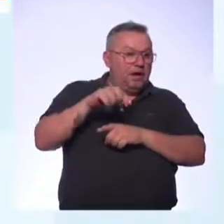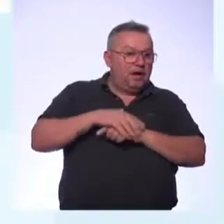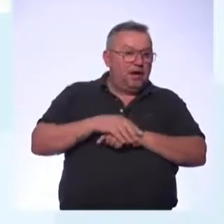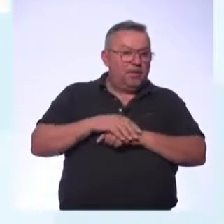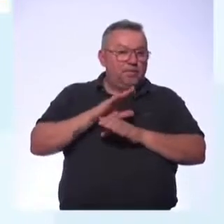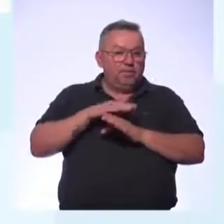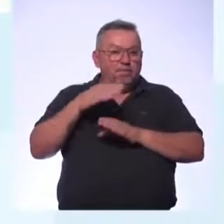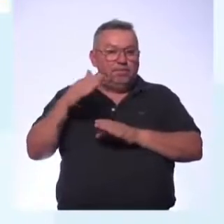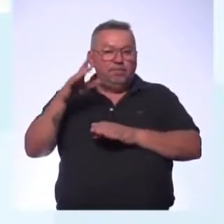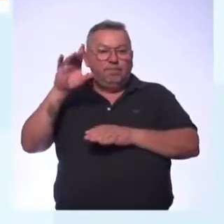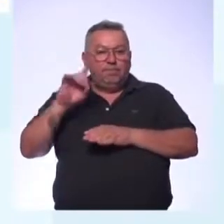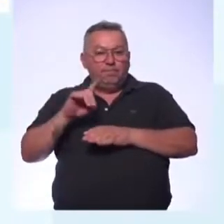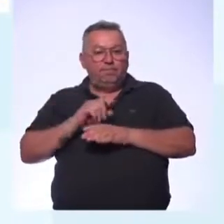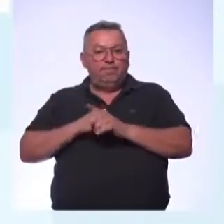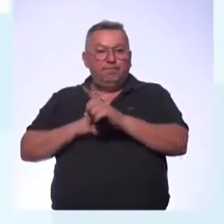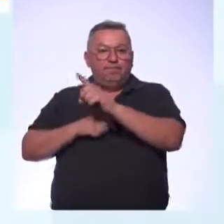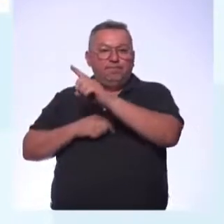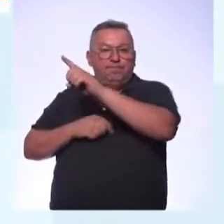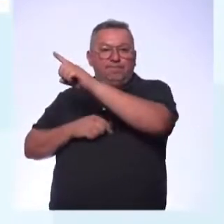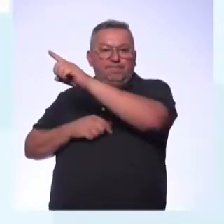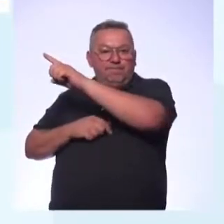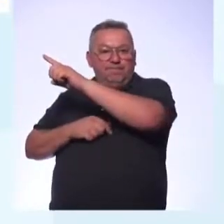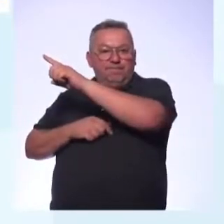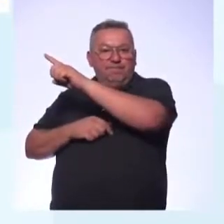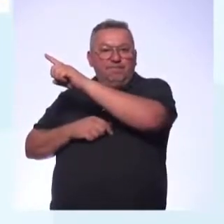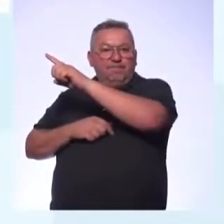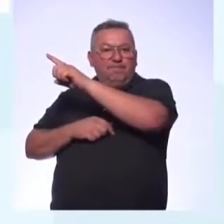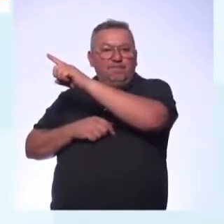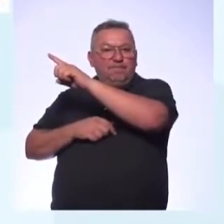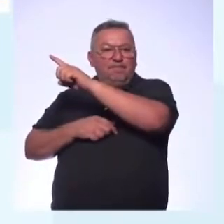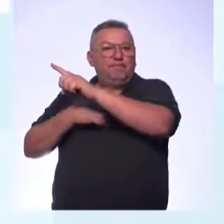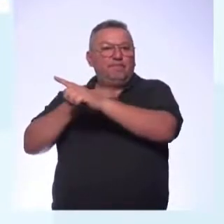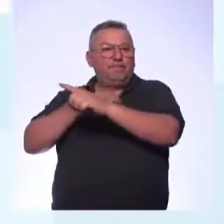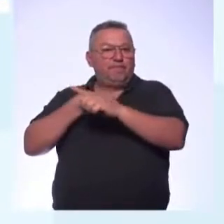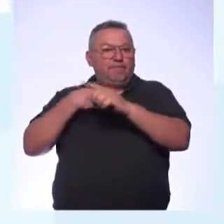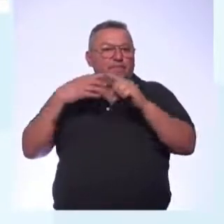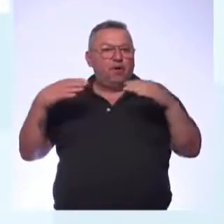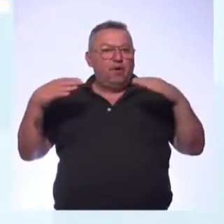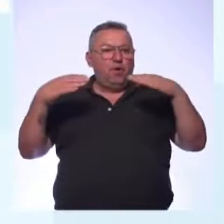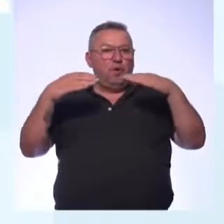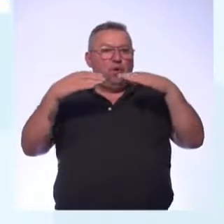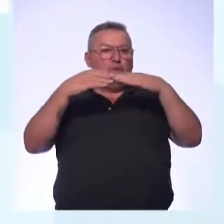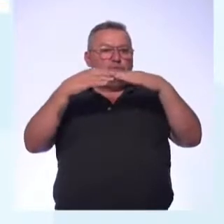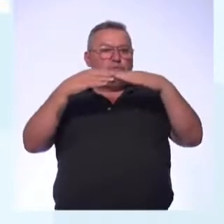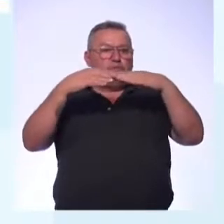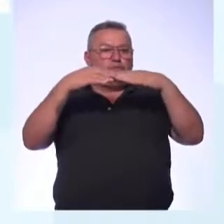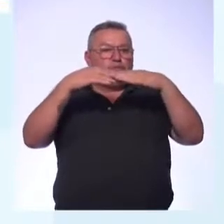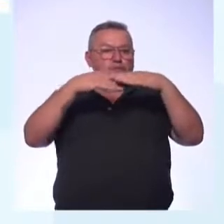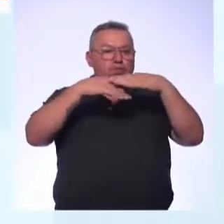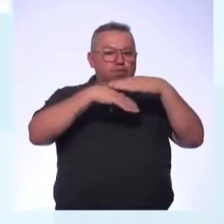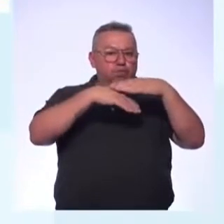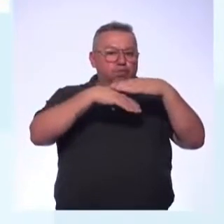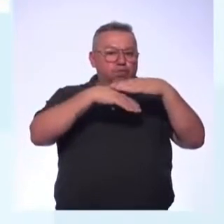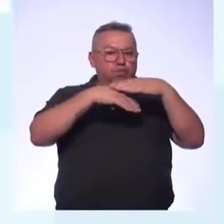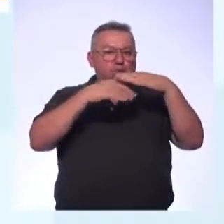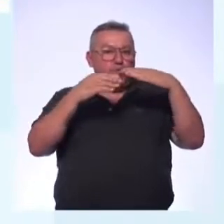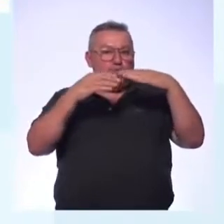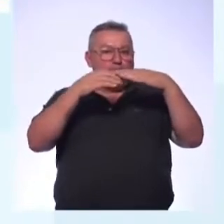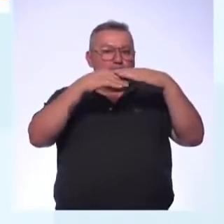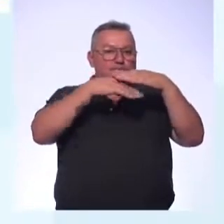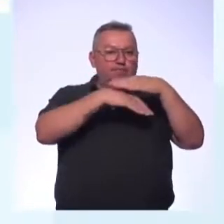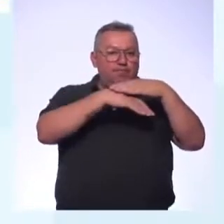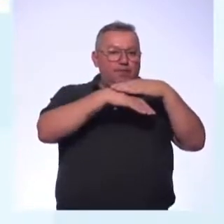lado direito, nós temos aí também uma situação convergente, né, de uma placa oceânica e uma